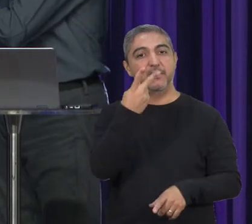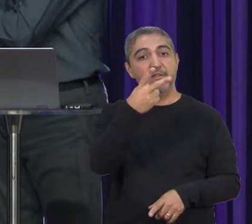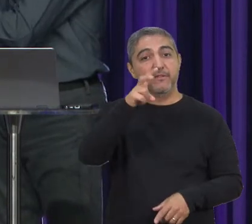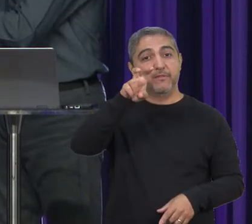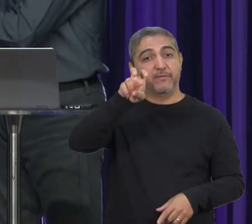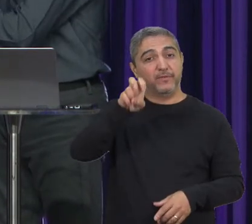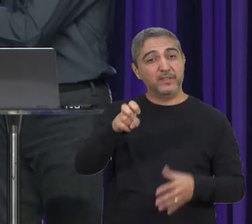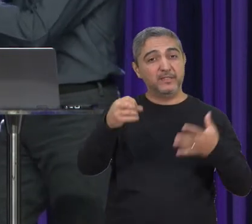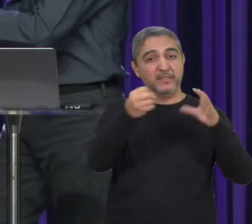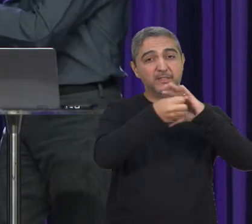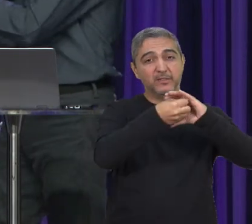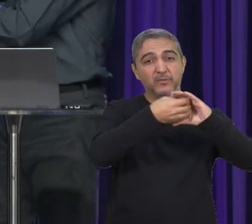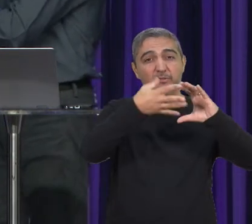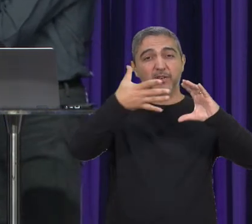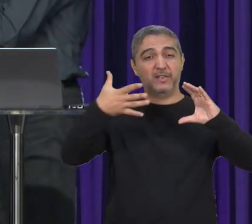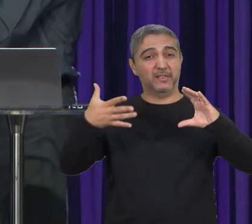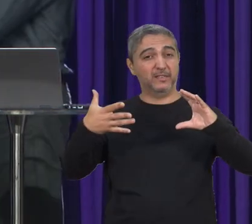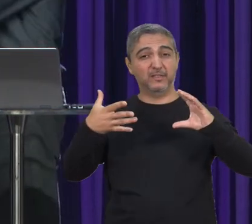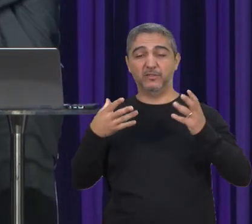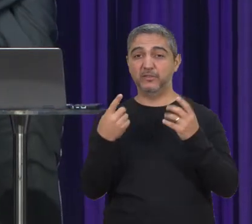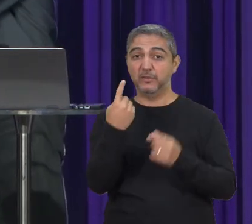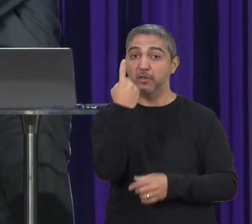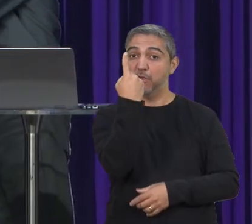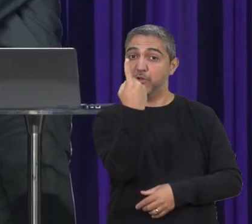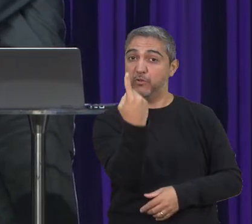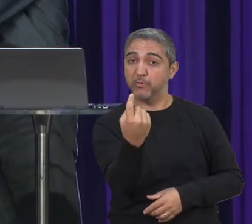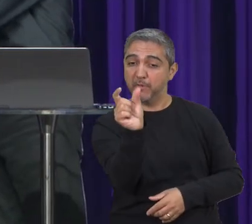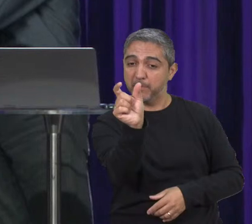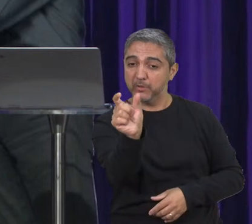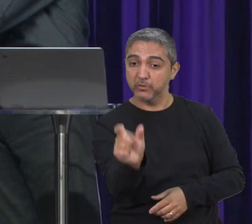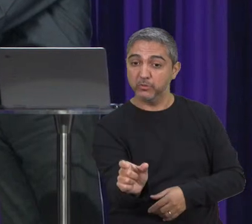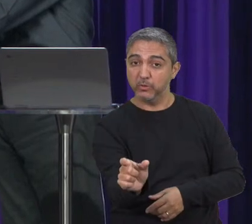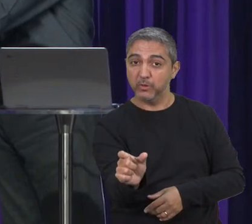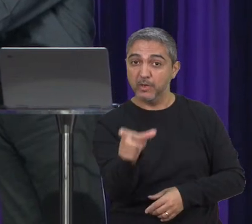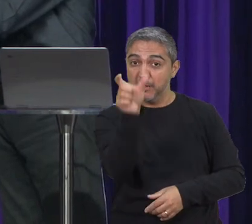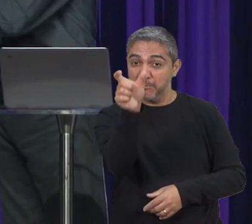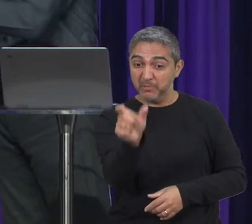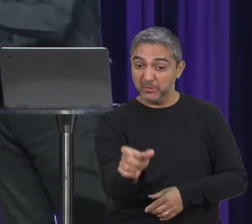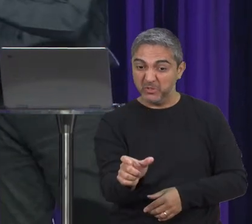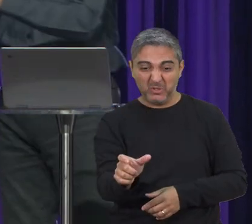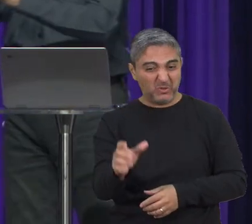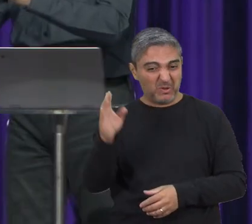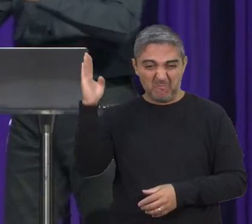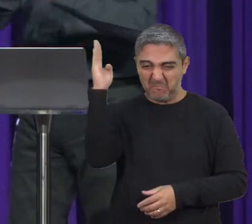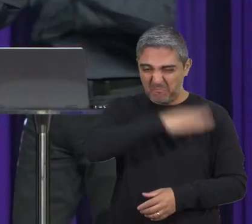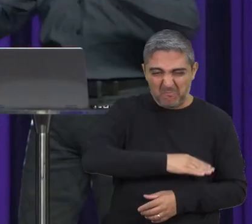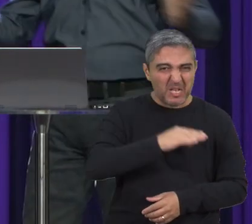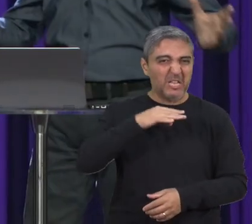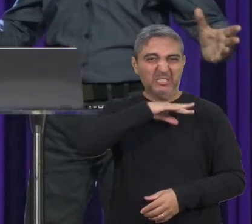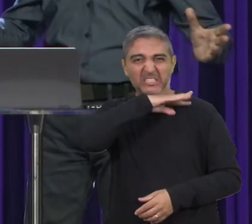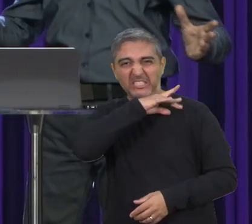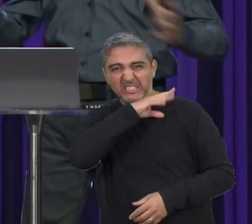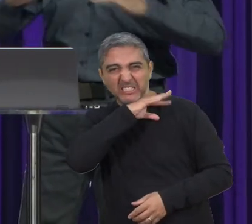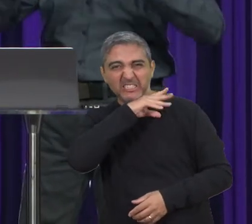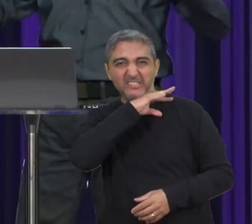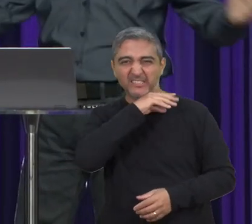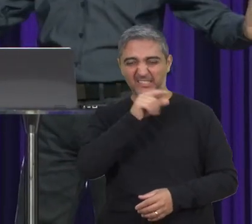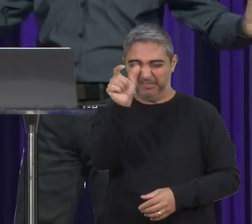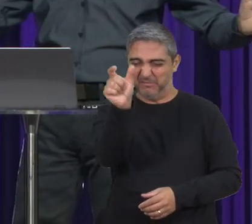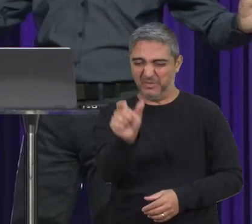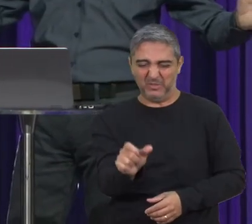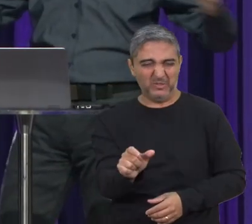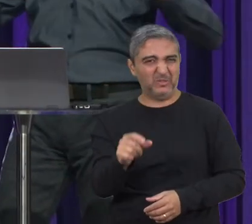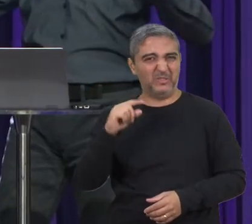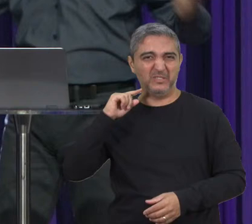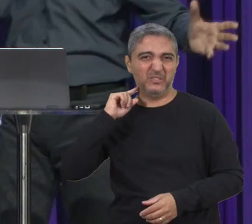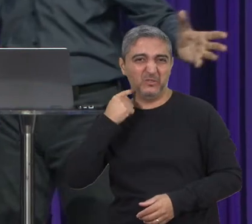características numa só pessoa, nós teríamos diante de nós um monstro. Ainda bem que isso pouco acontece, na maior